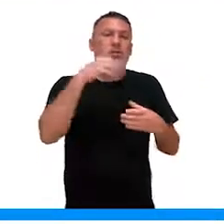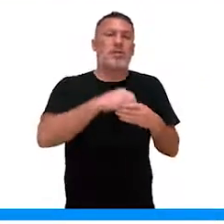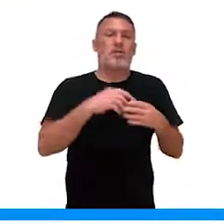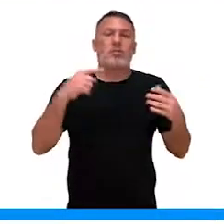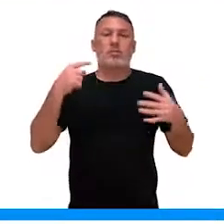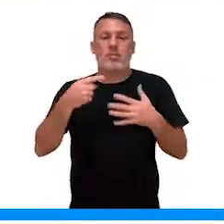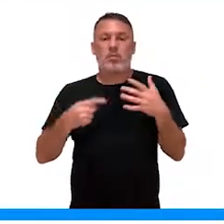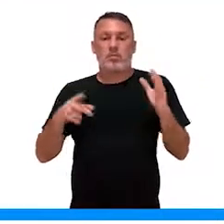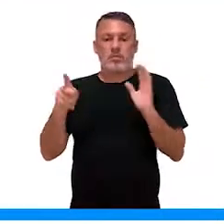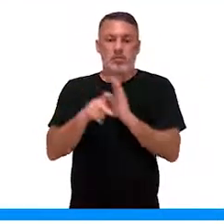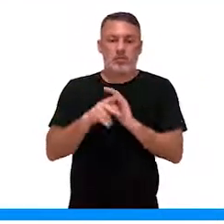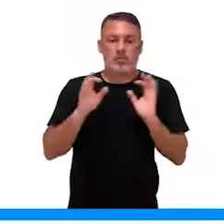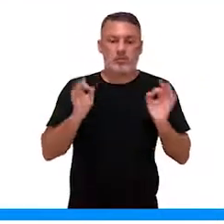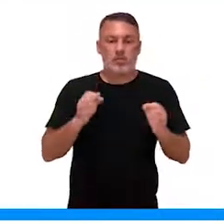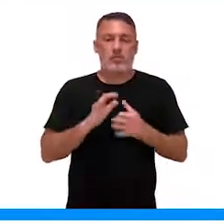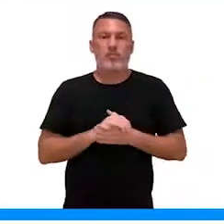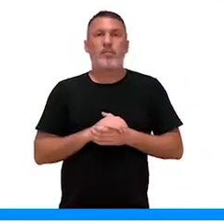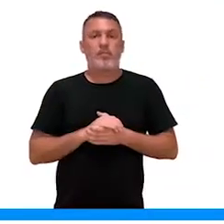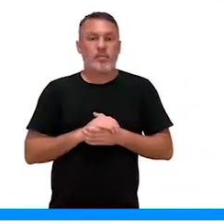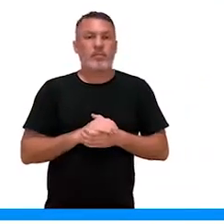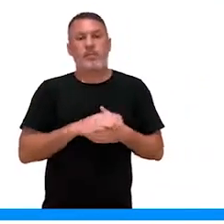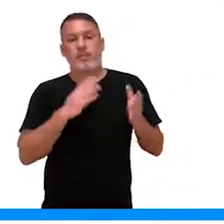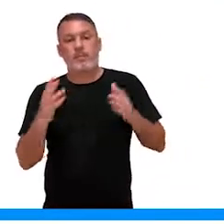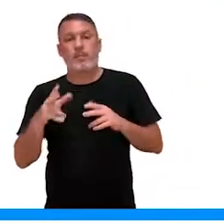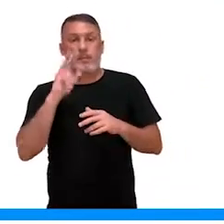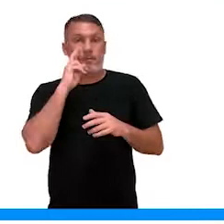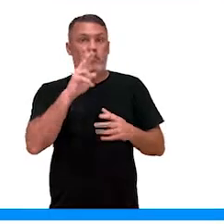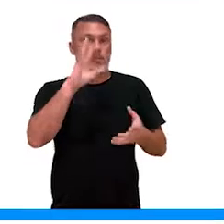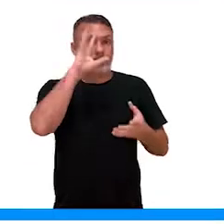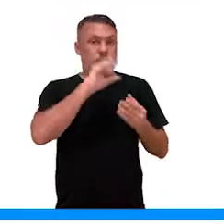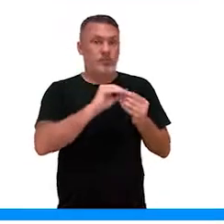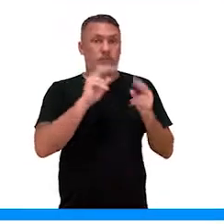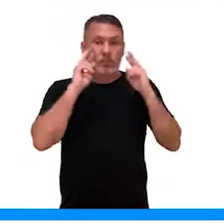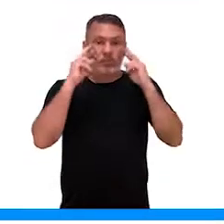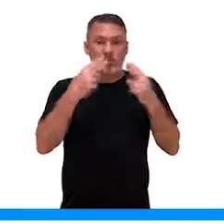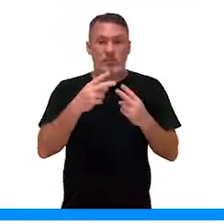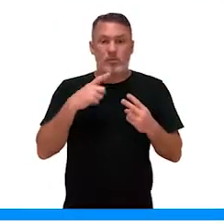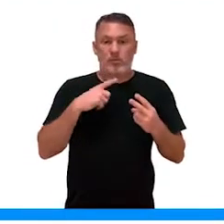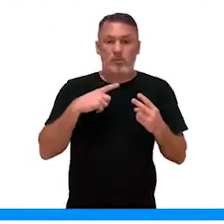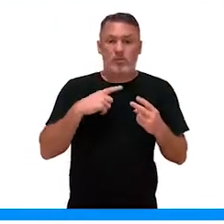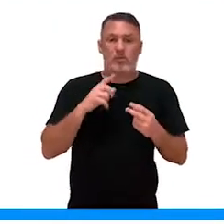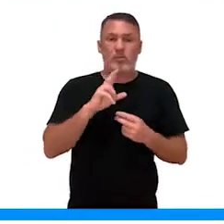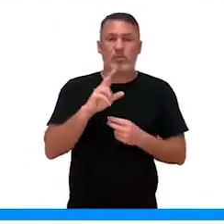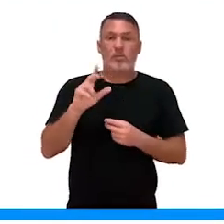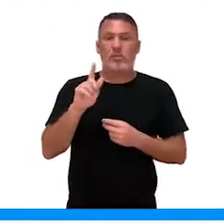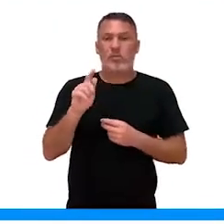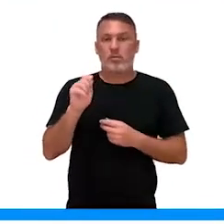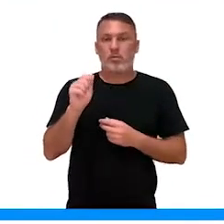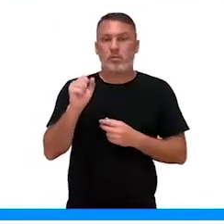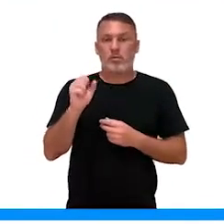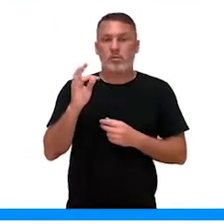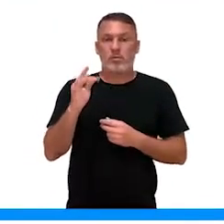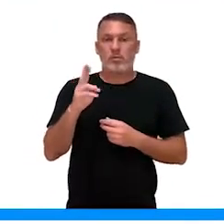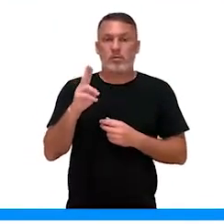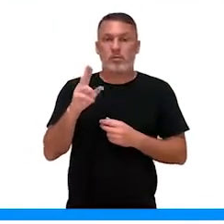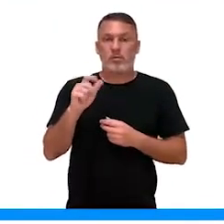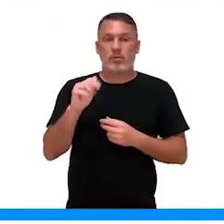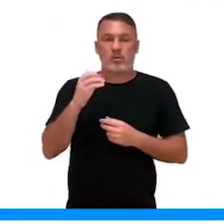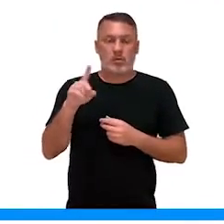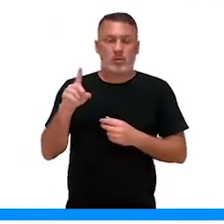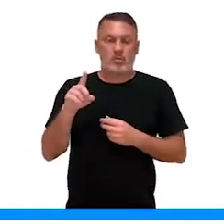digestório. Então, para a gente observar, a gente tem a fase da blástula, começa-se então,